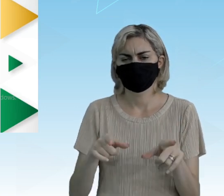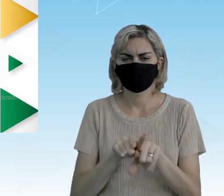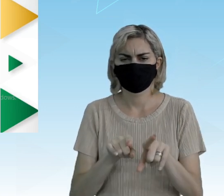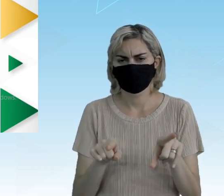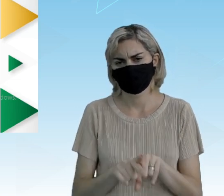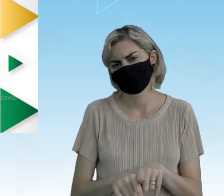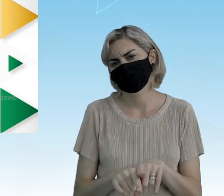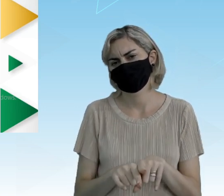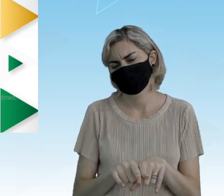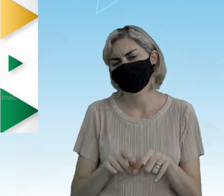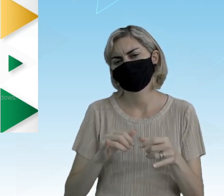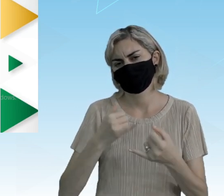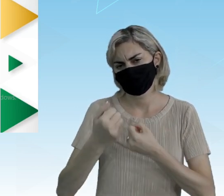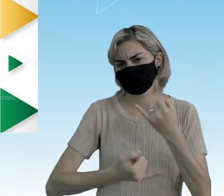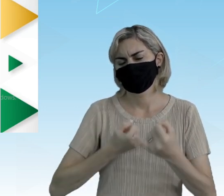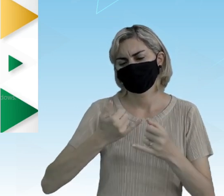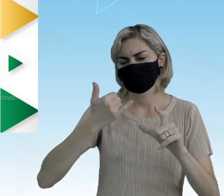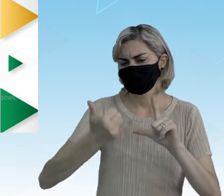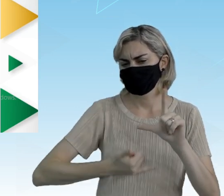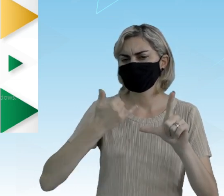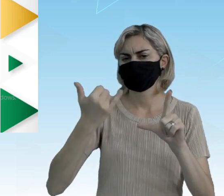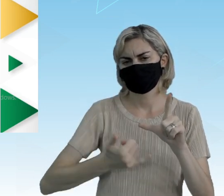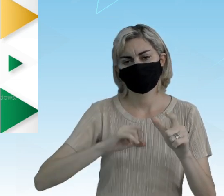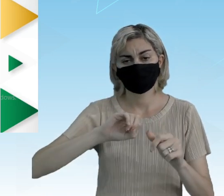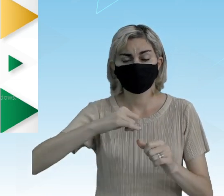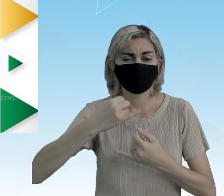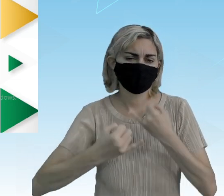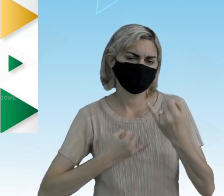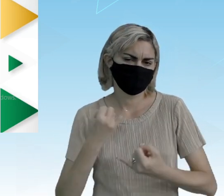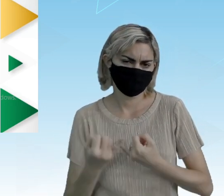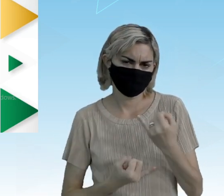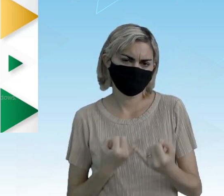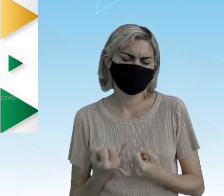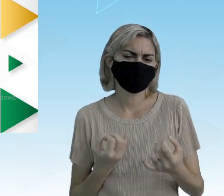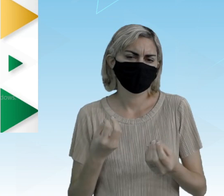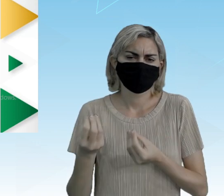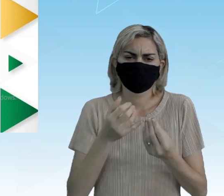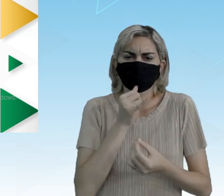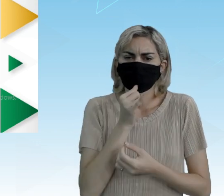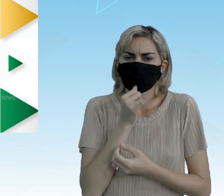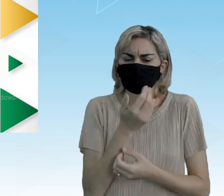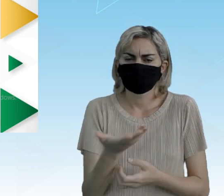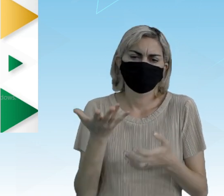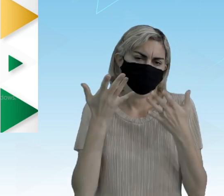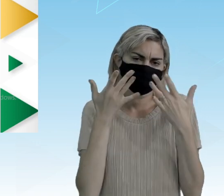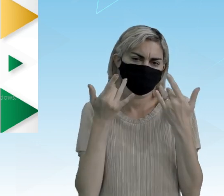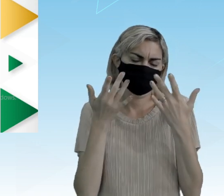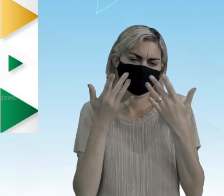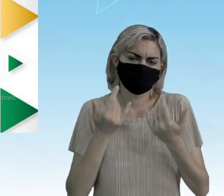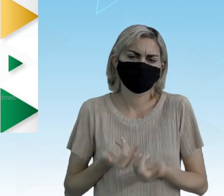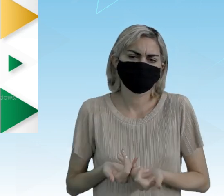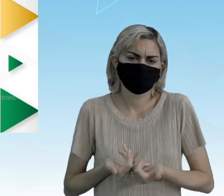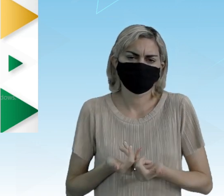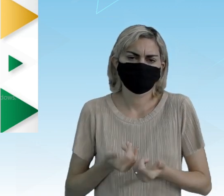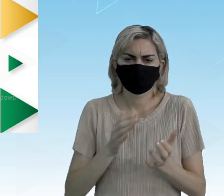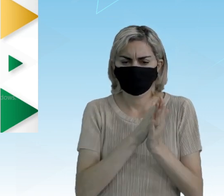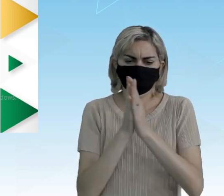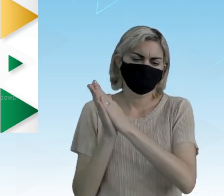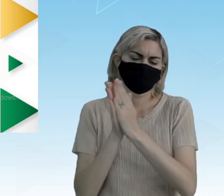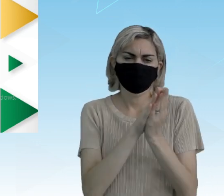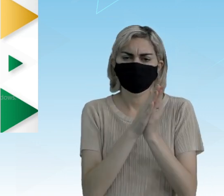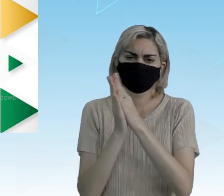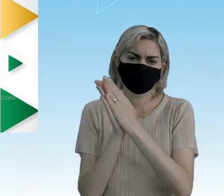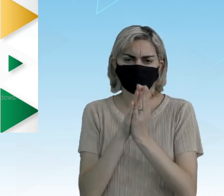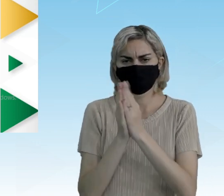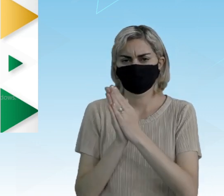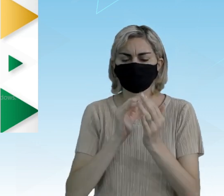também na forma de jogos lúdicos ou brincadeira. Como, por exemplo, o teatro de fantoche, tá?